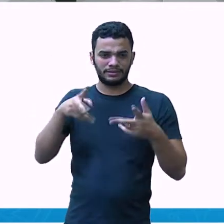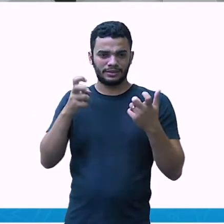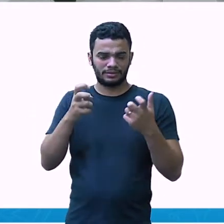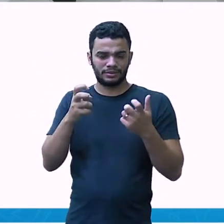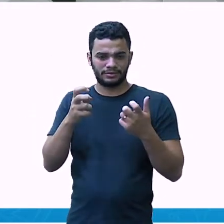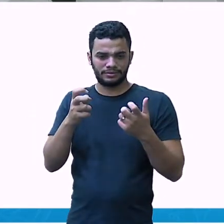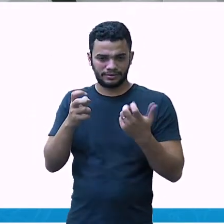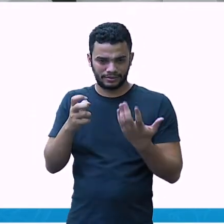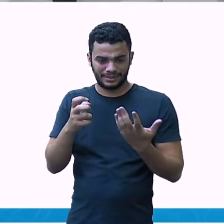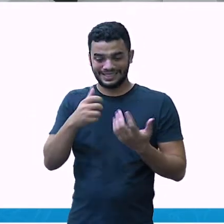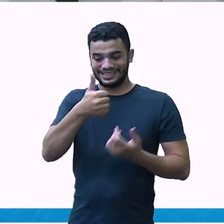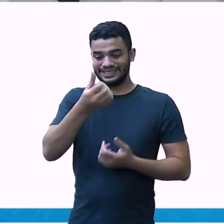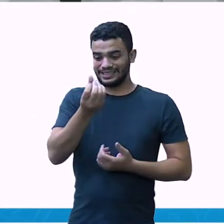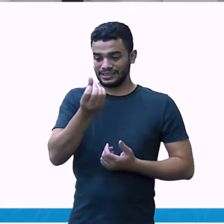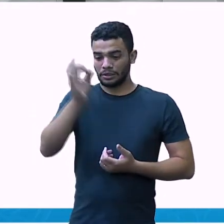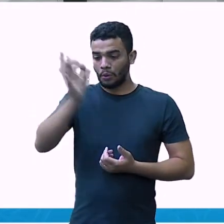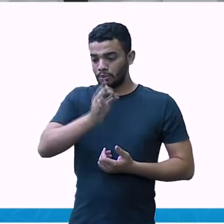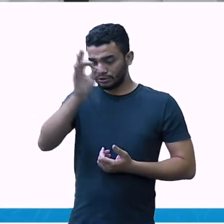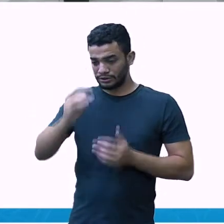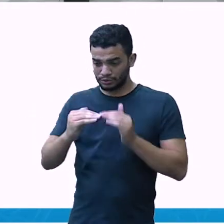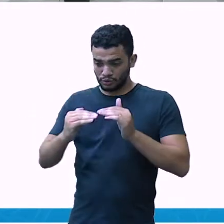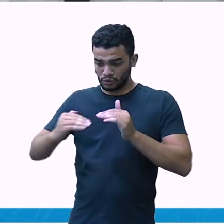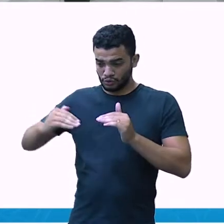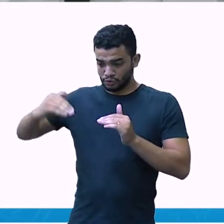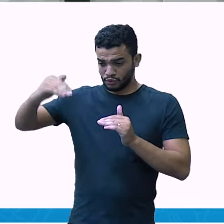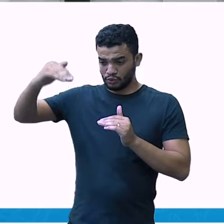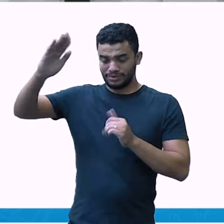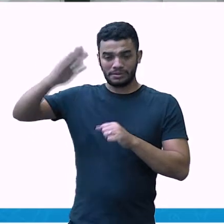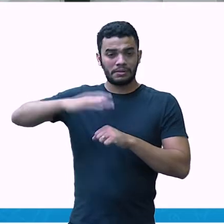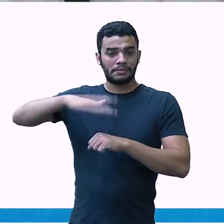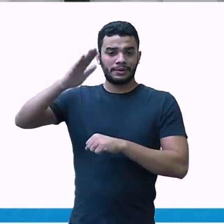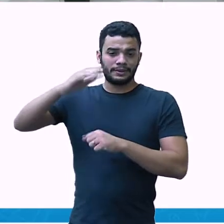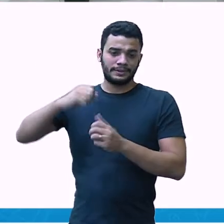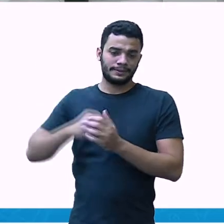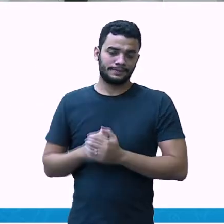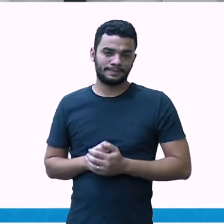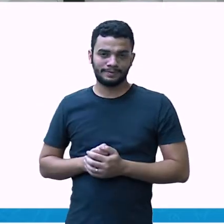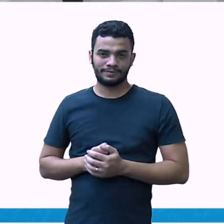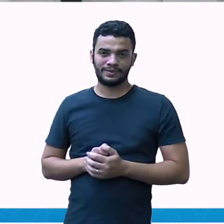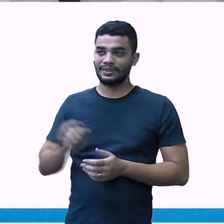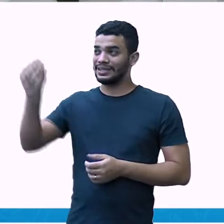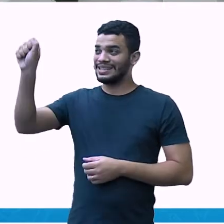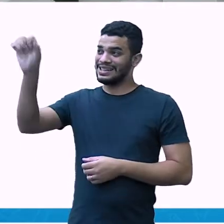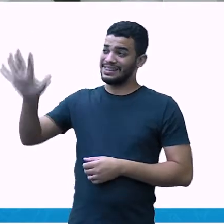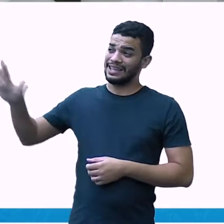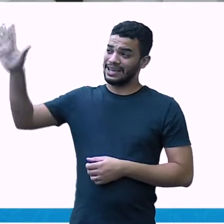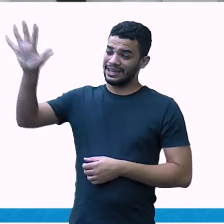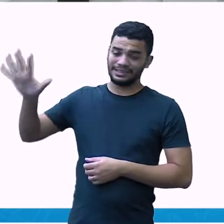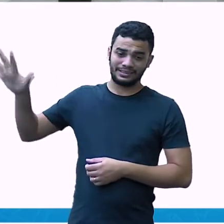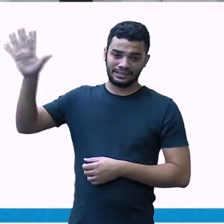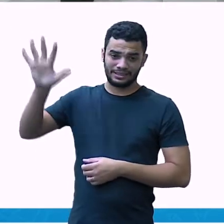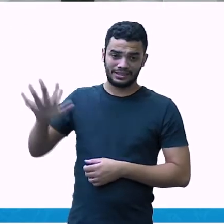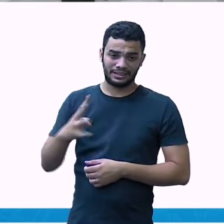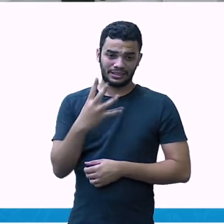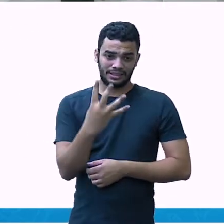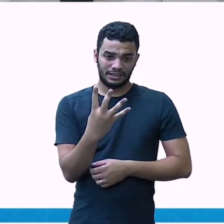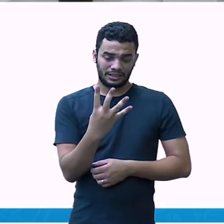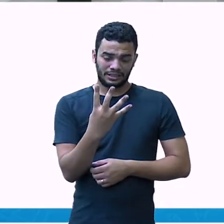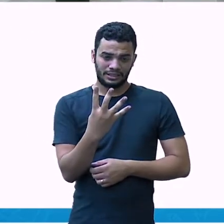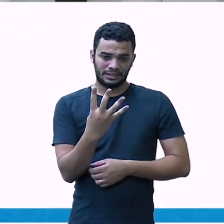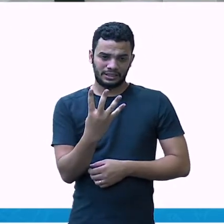de 16%. A Ásia, de 48 para 64. Um aumento também